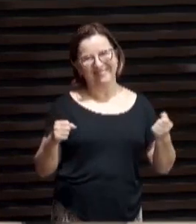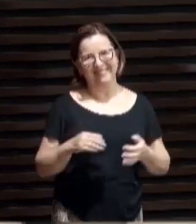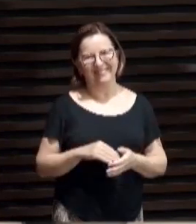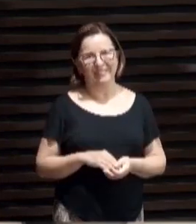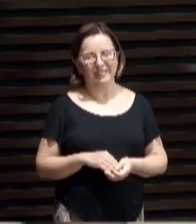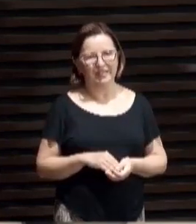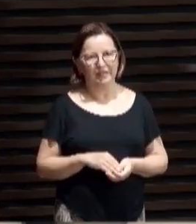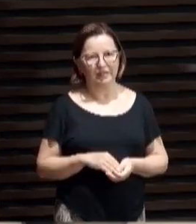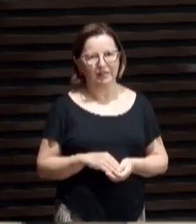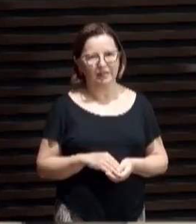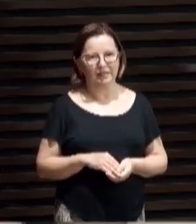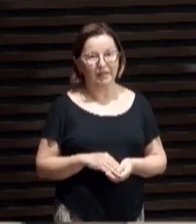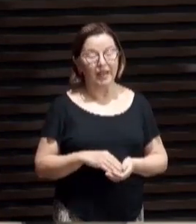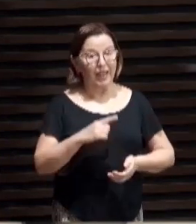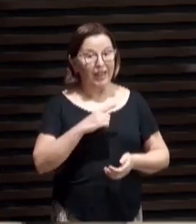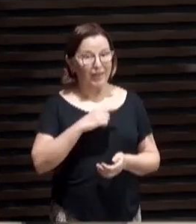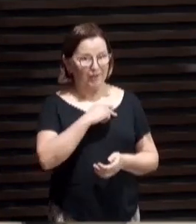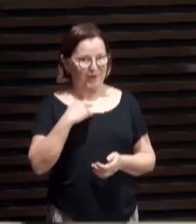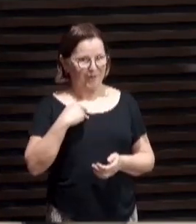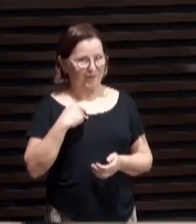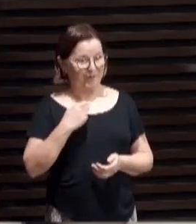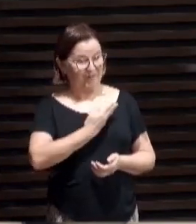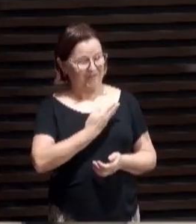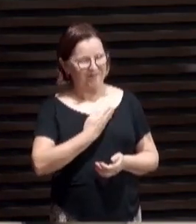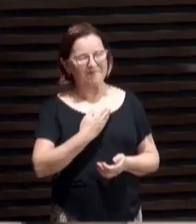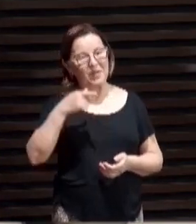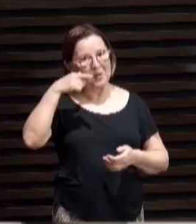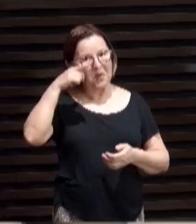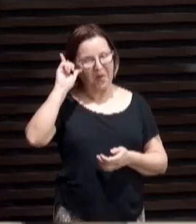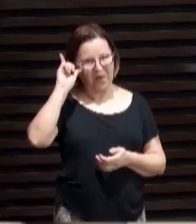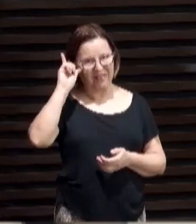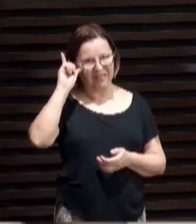Eu tenho um pastor amigo meu que ontem ele mandou